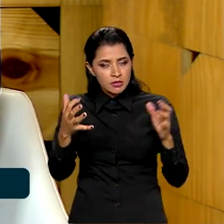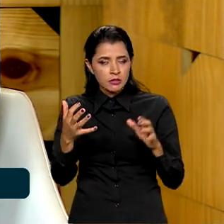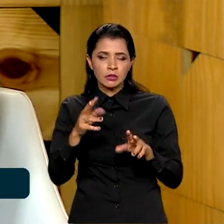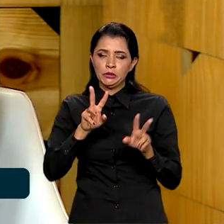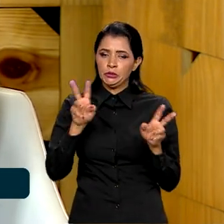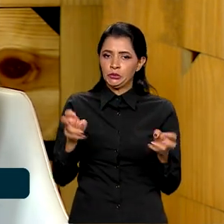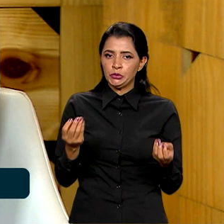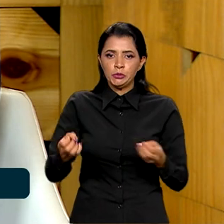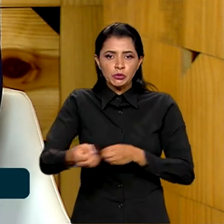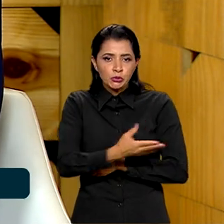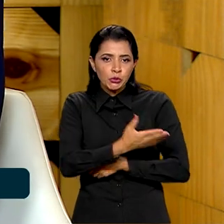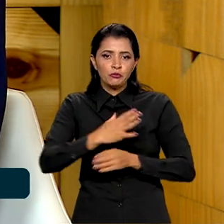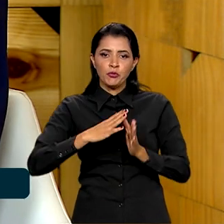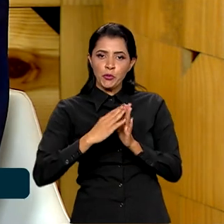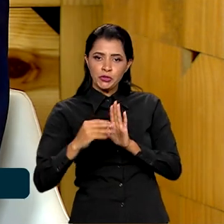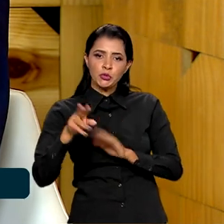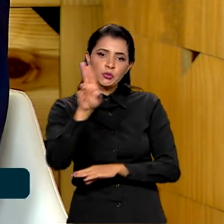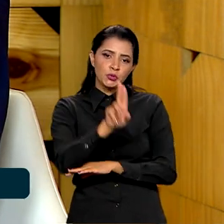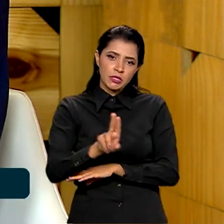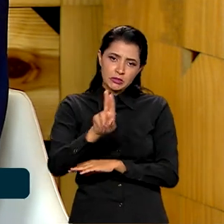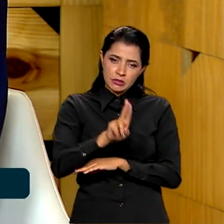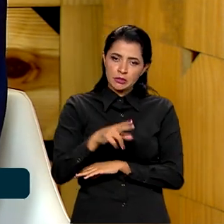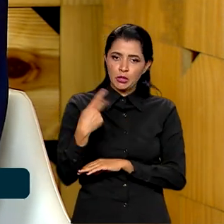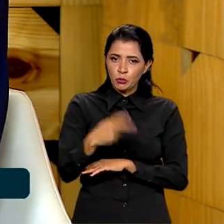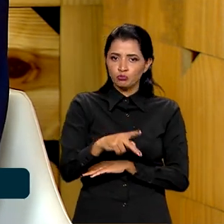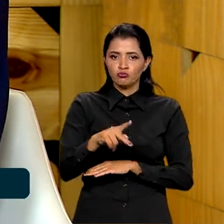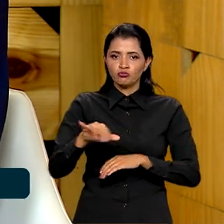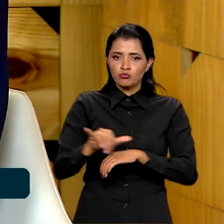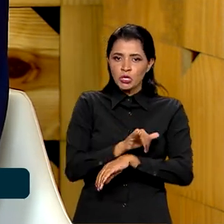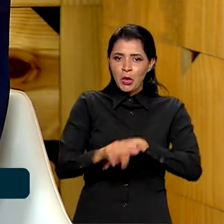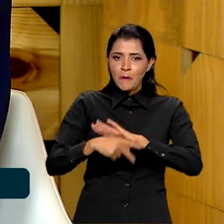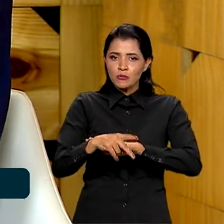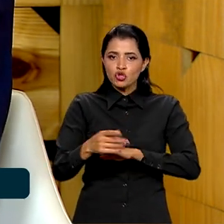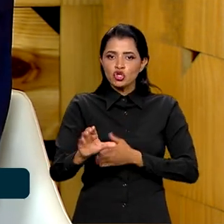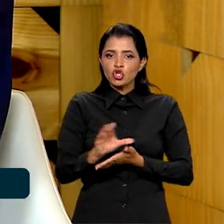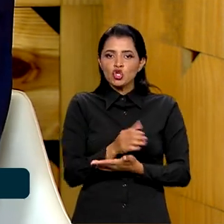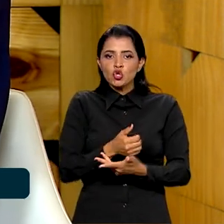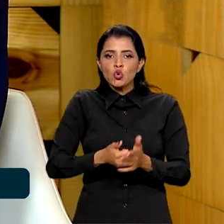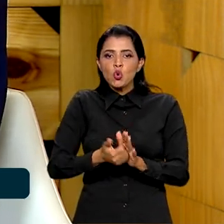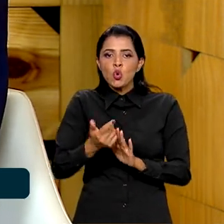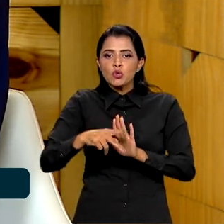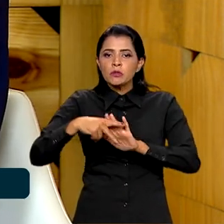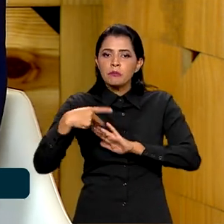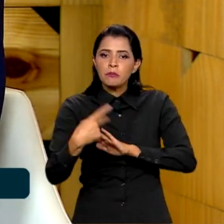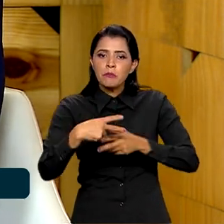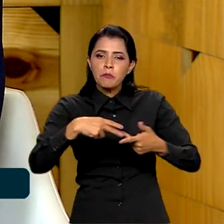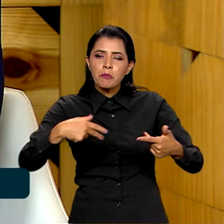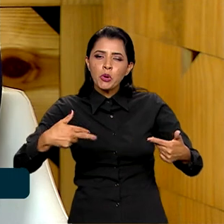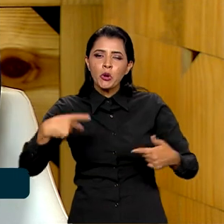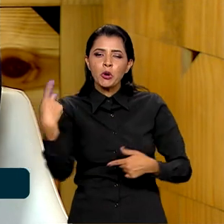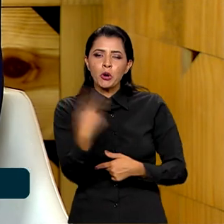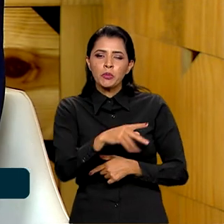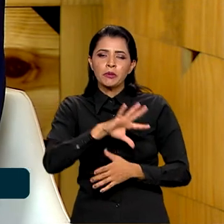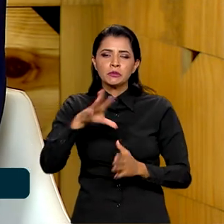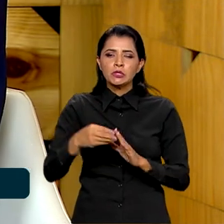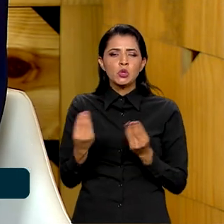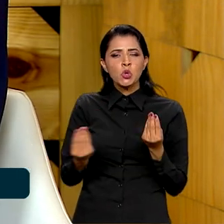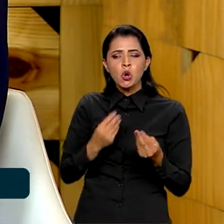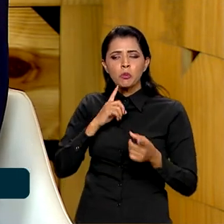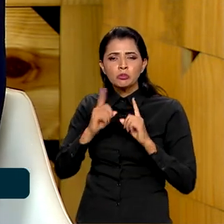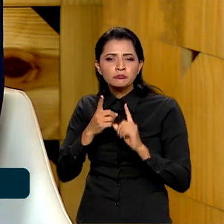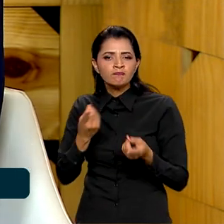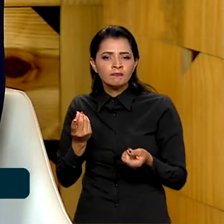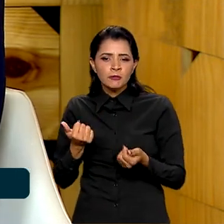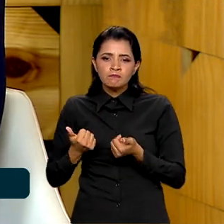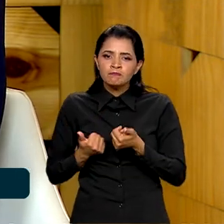sobre novos modelos de utilização de recursos da Amazônia, de que forma os diálogos vão dar subsídios aí